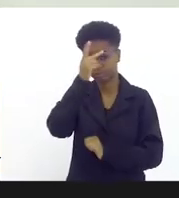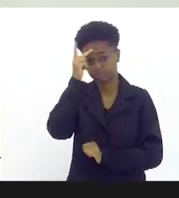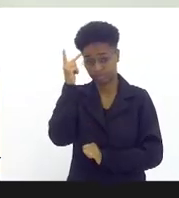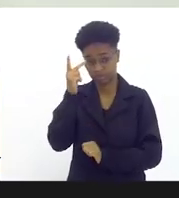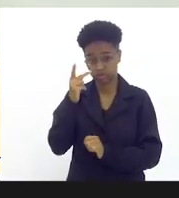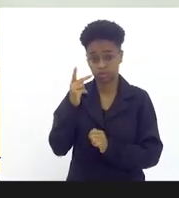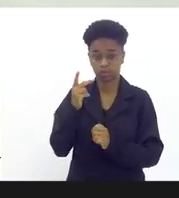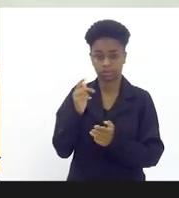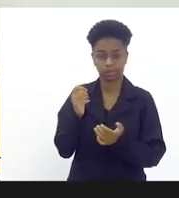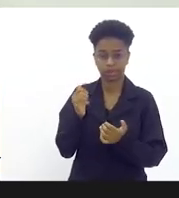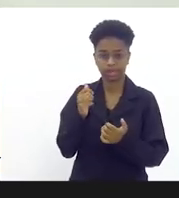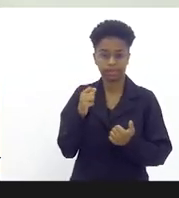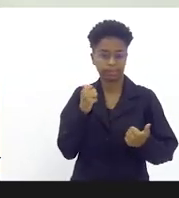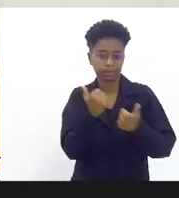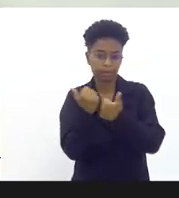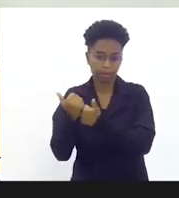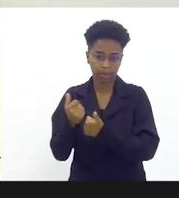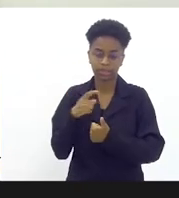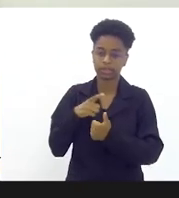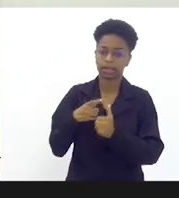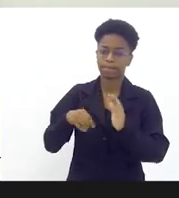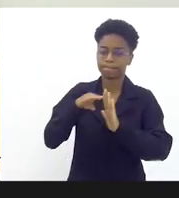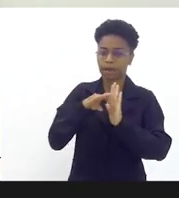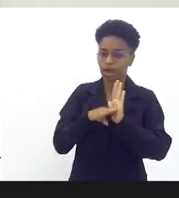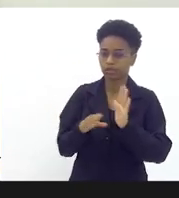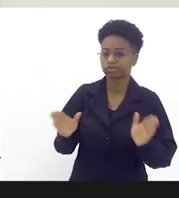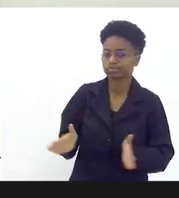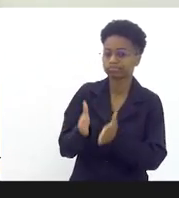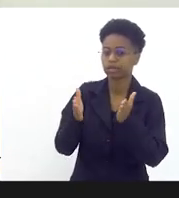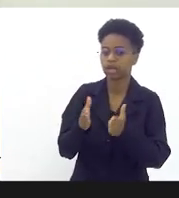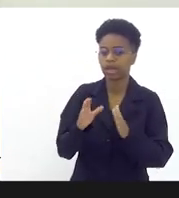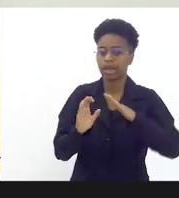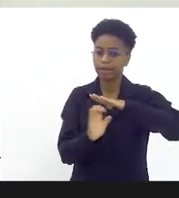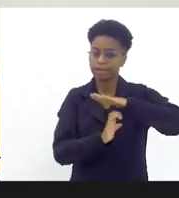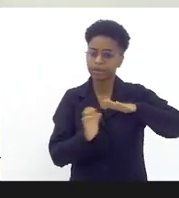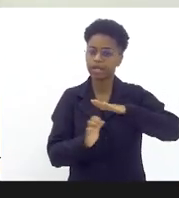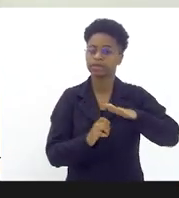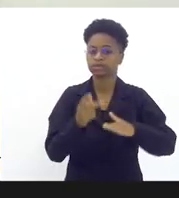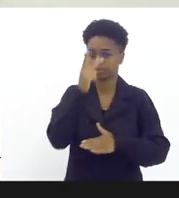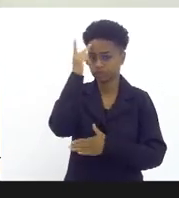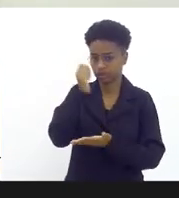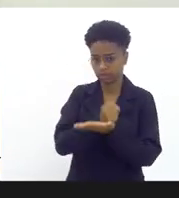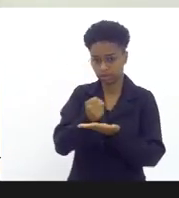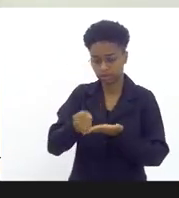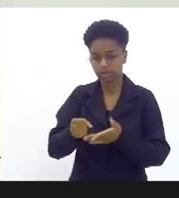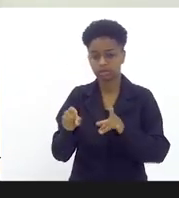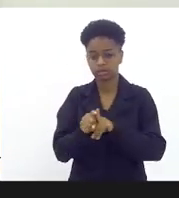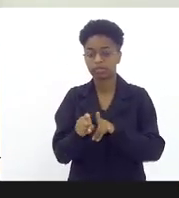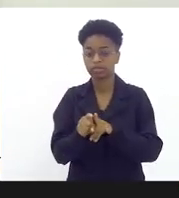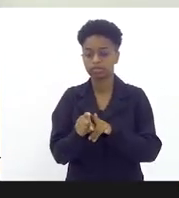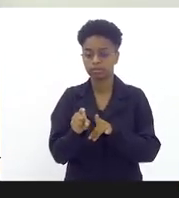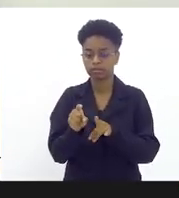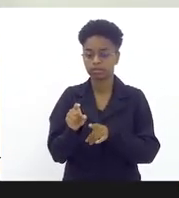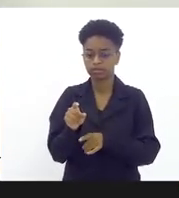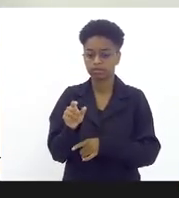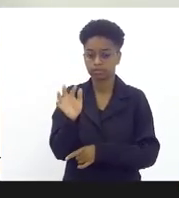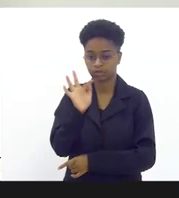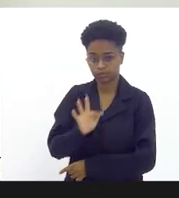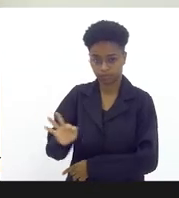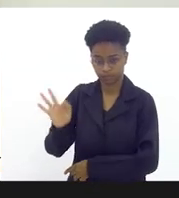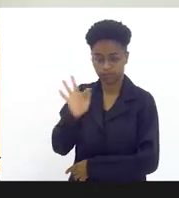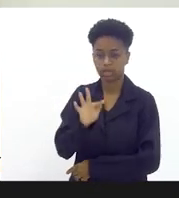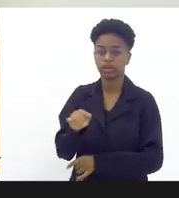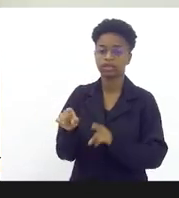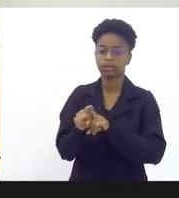elevar essa pauta, né? Seja dentro das confederações de empregadores, empresas, setor privado, para que efetivamente não só promova a eliminação